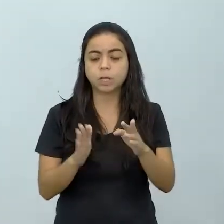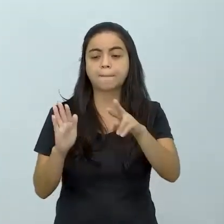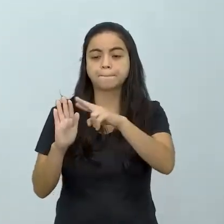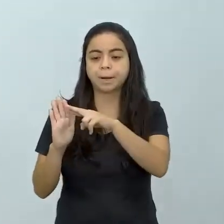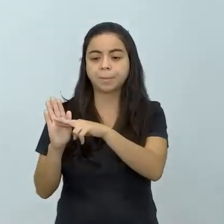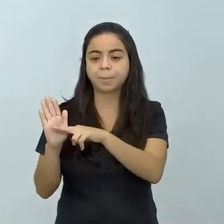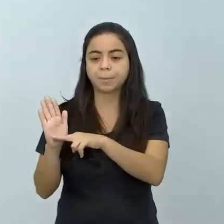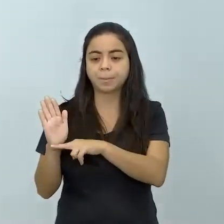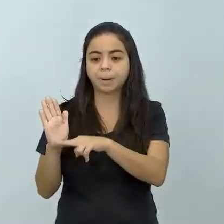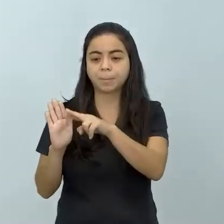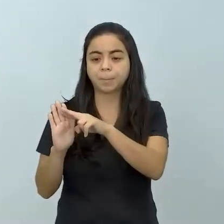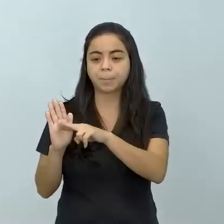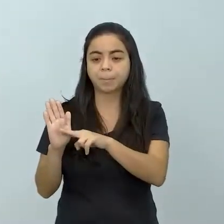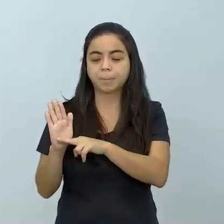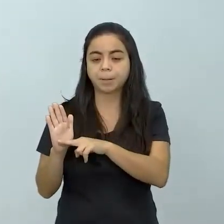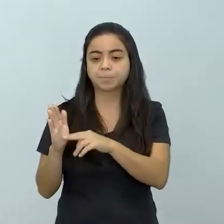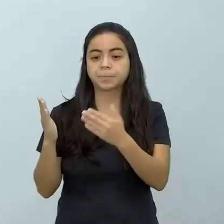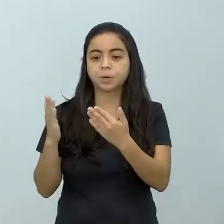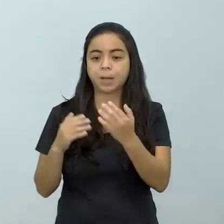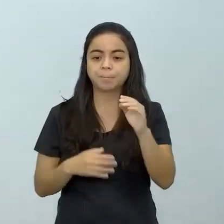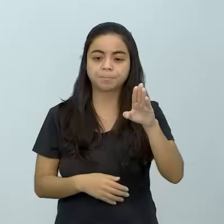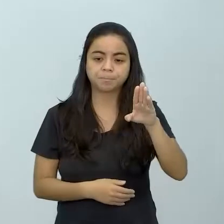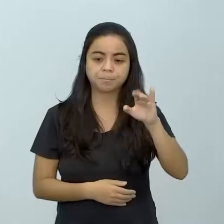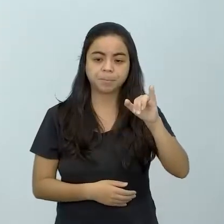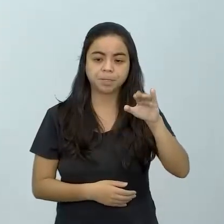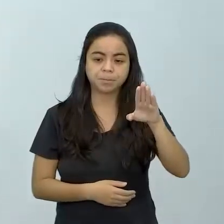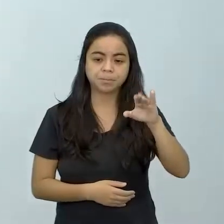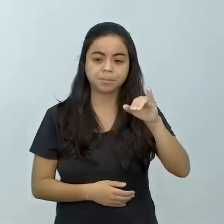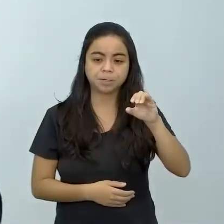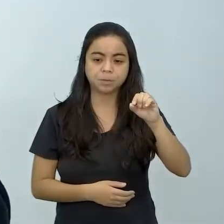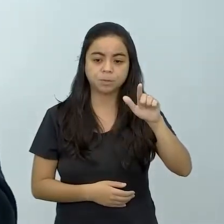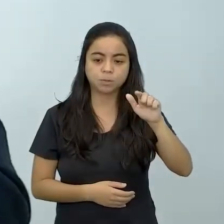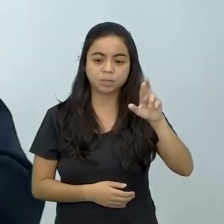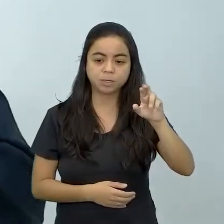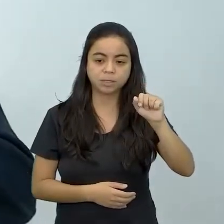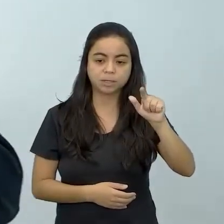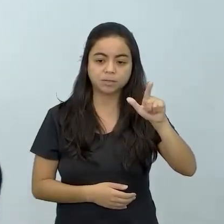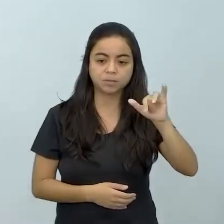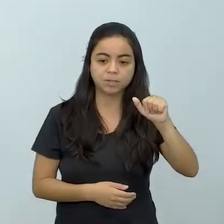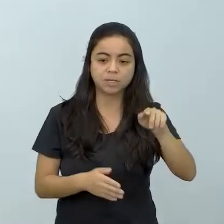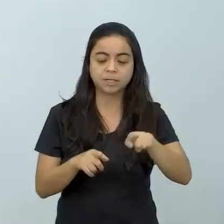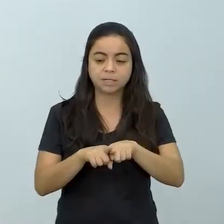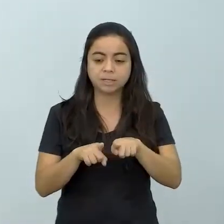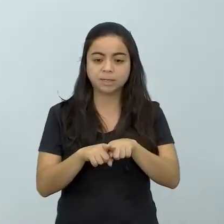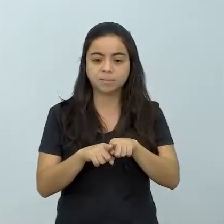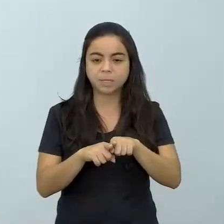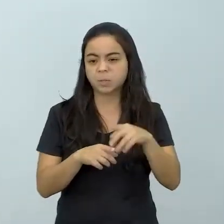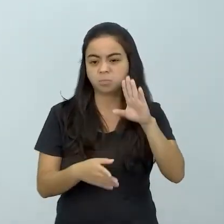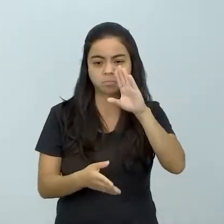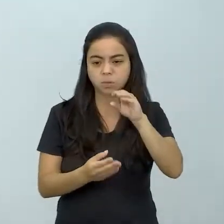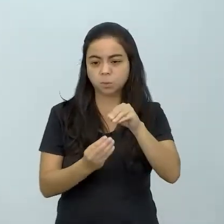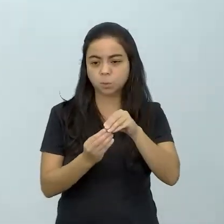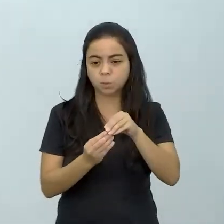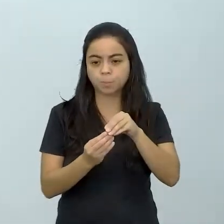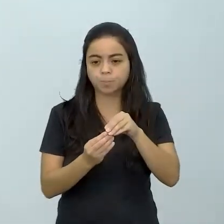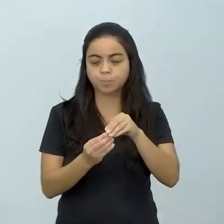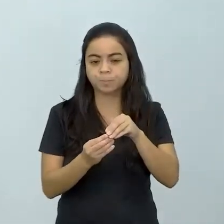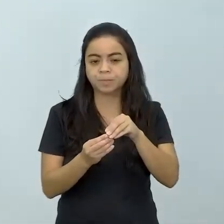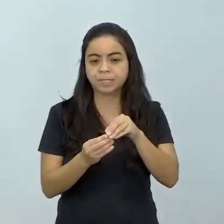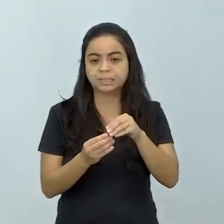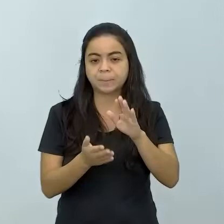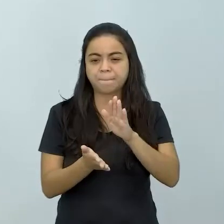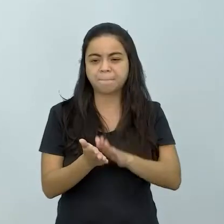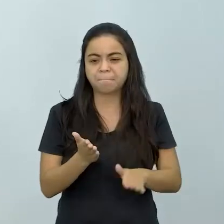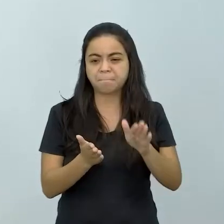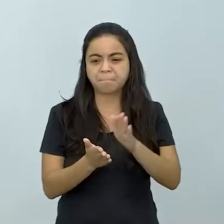tutoriais zinhos né então é um pouquinho da bibliografia que eu acho que a gente precisa eu vou falar um pouquinho de unidade falar sobre algumas considerações de perda